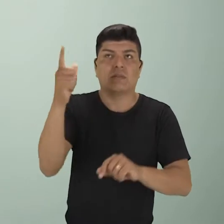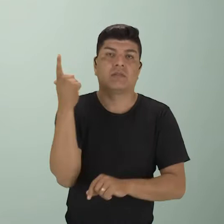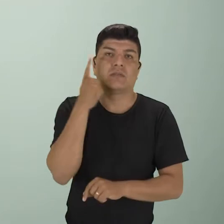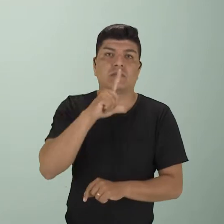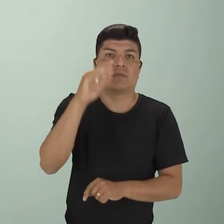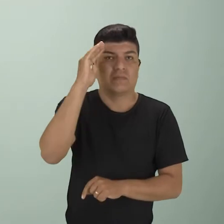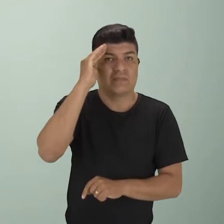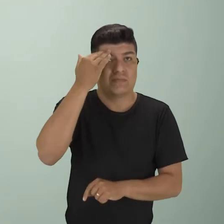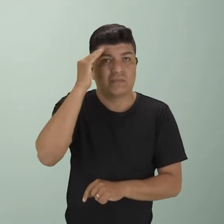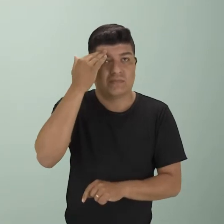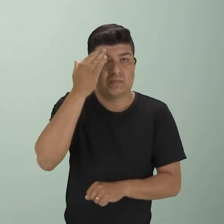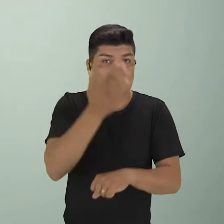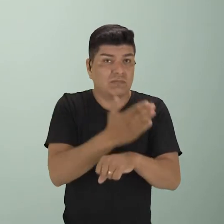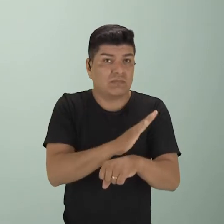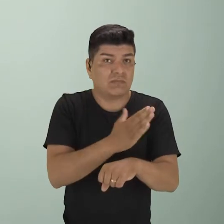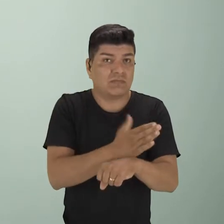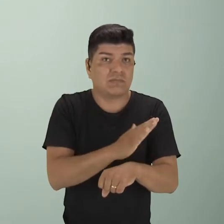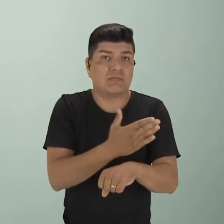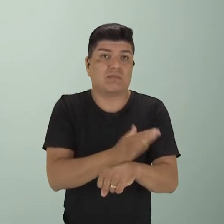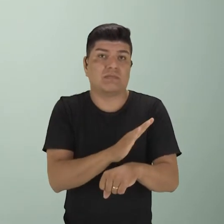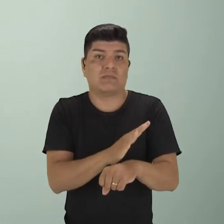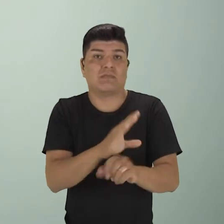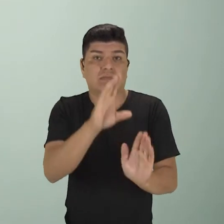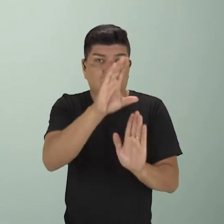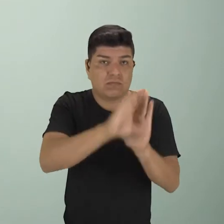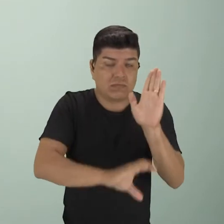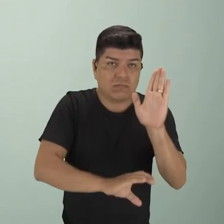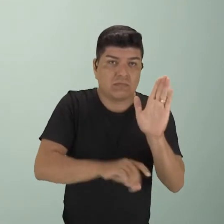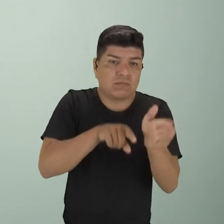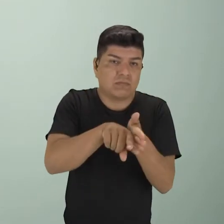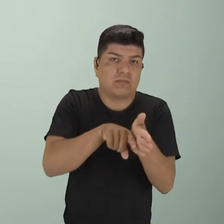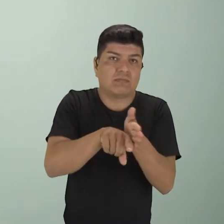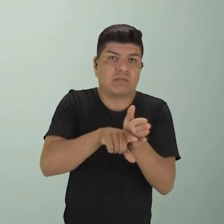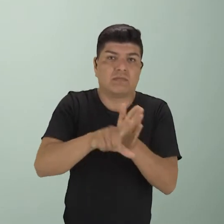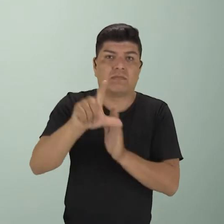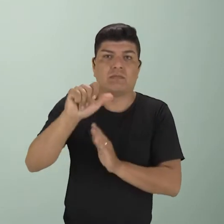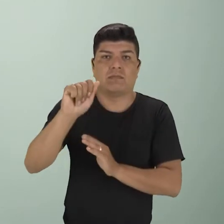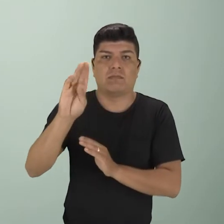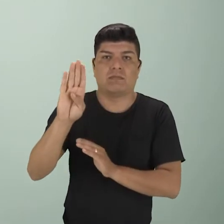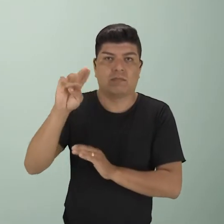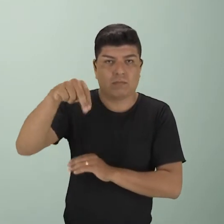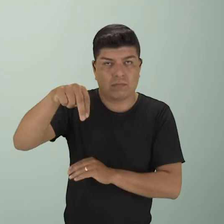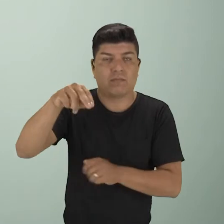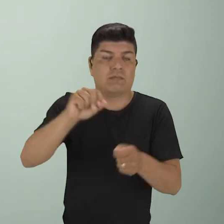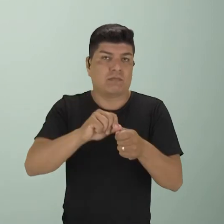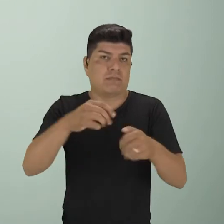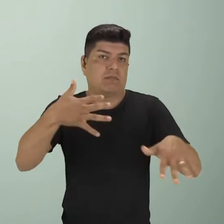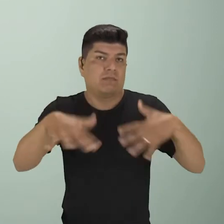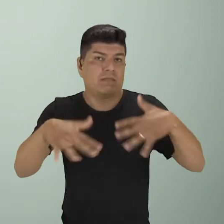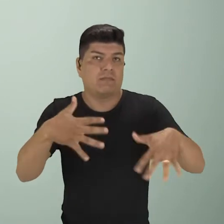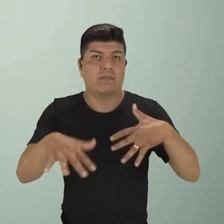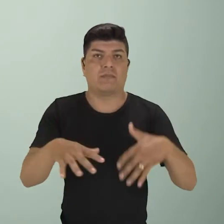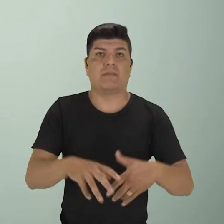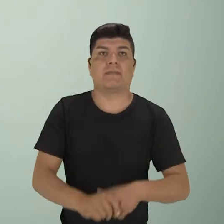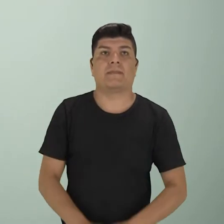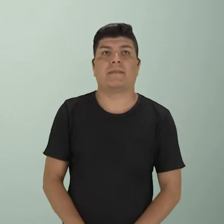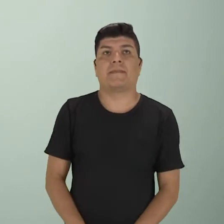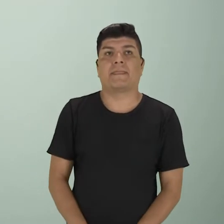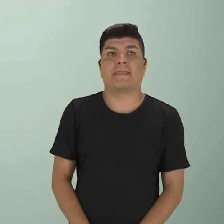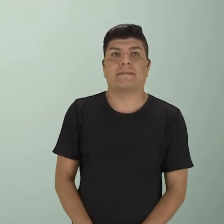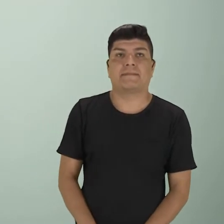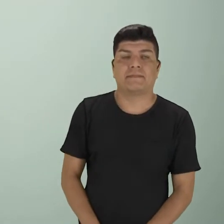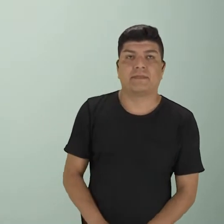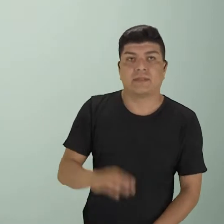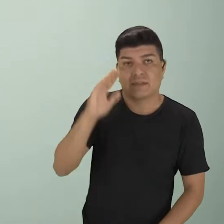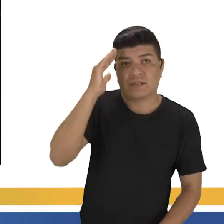consegue entender a dinâmica, o conceito e a pesquisa que Laban fez em relação ao movimento.